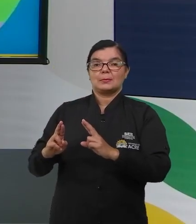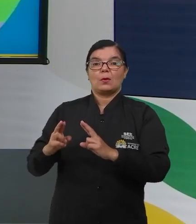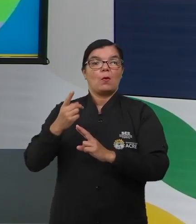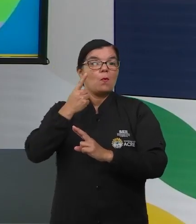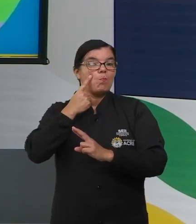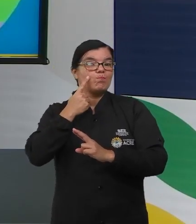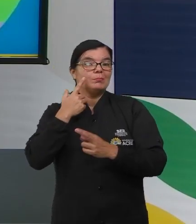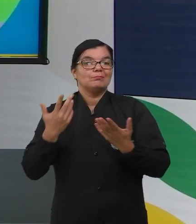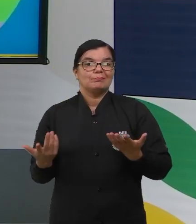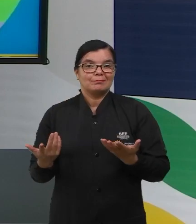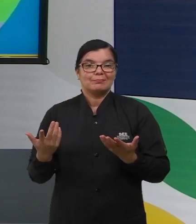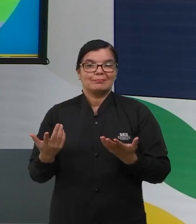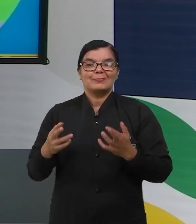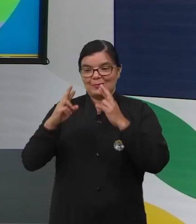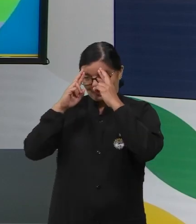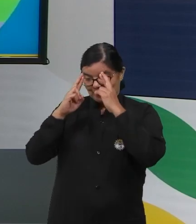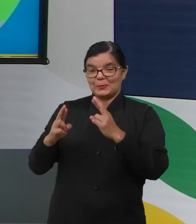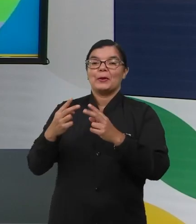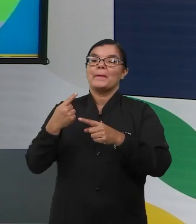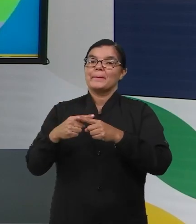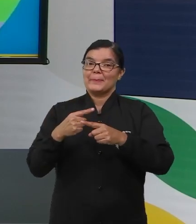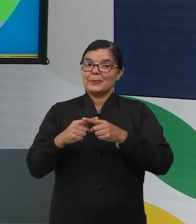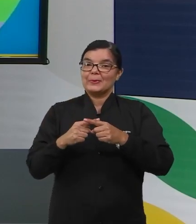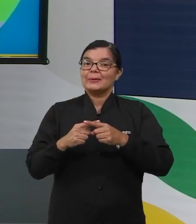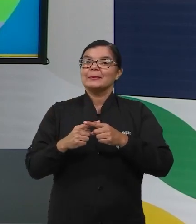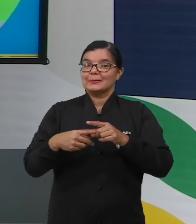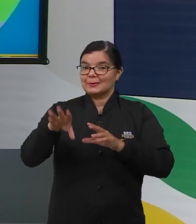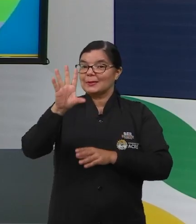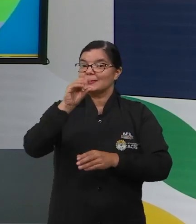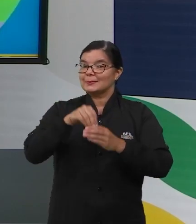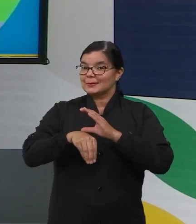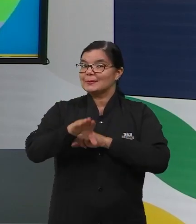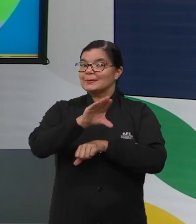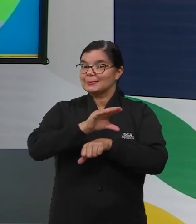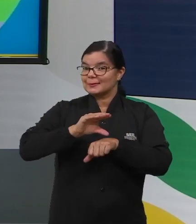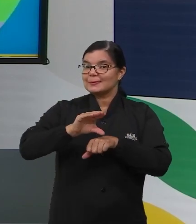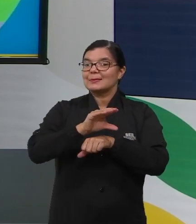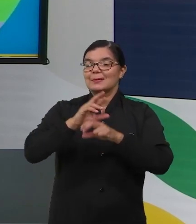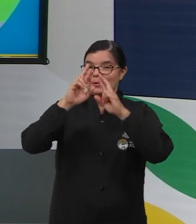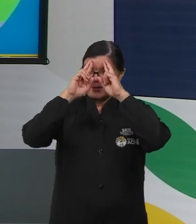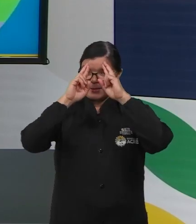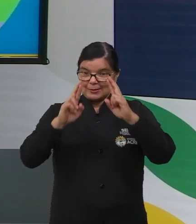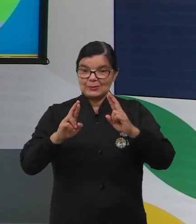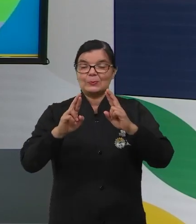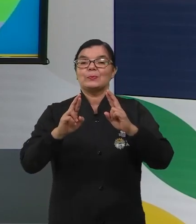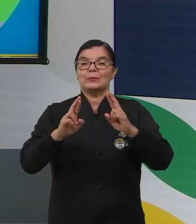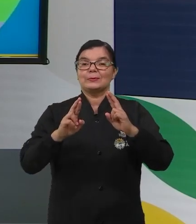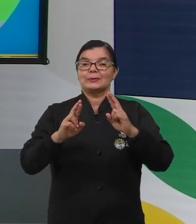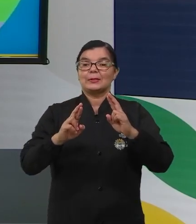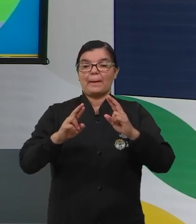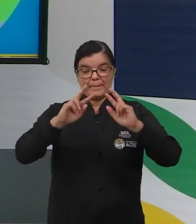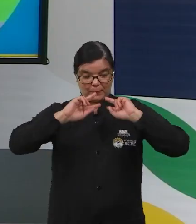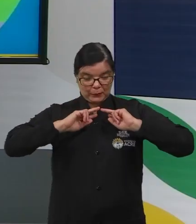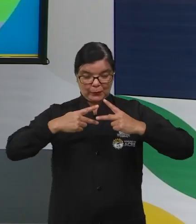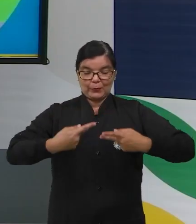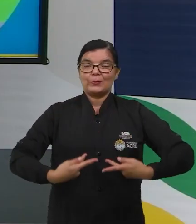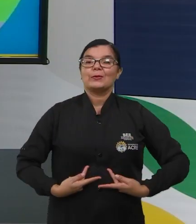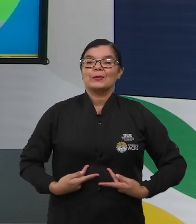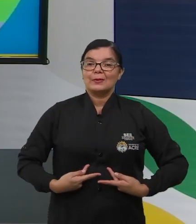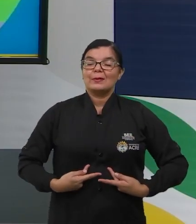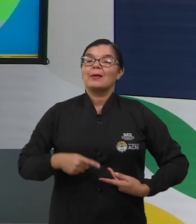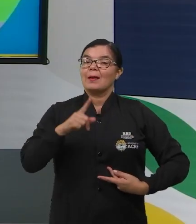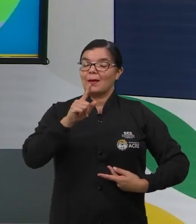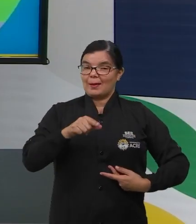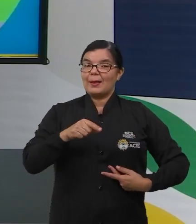Olha, respeito, porque isso está previsto na Constituição, respeito, dignidade da pessoa humana. Então, é